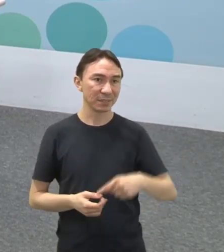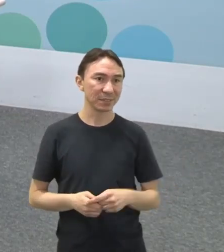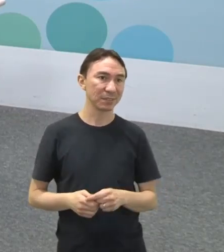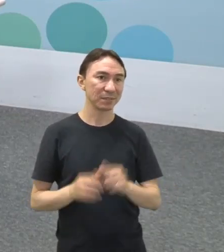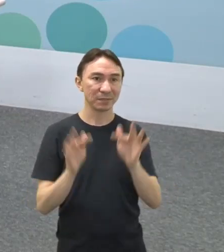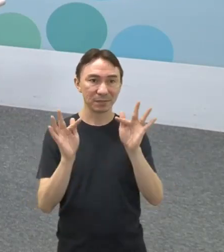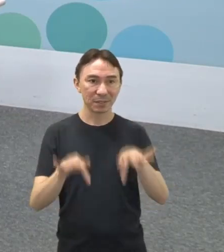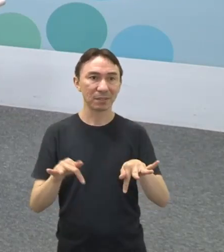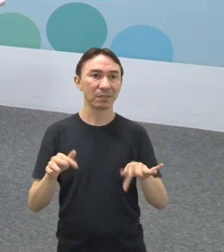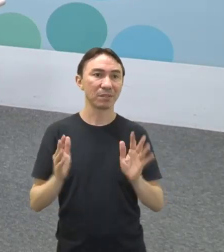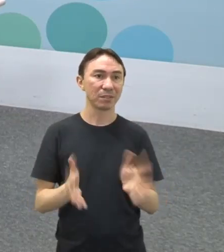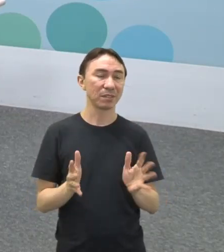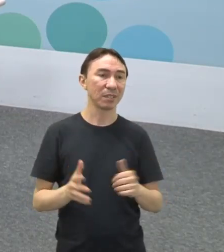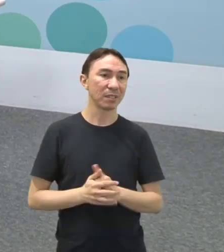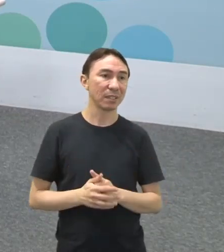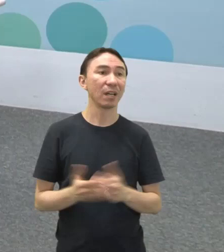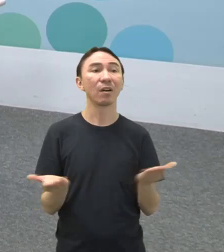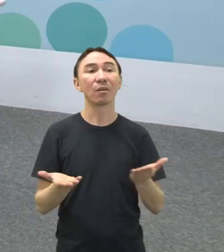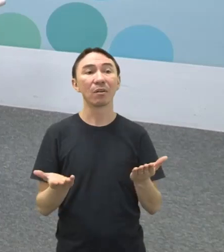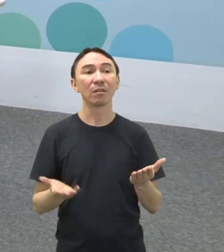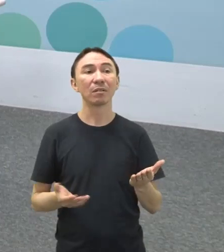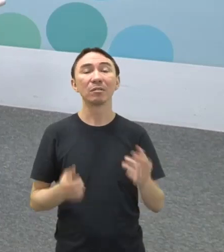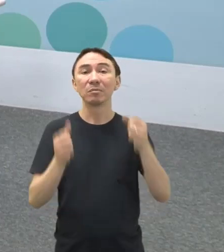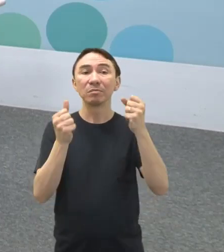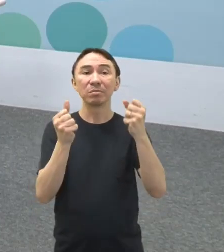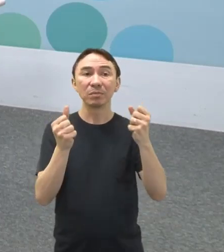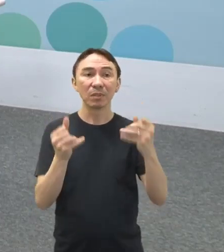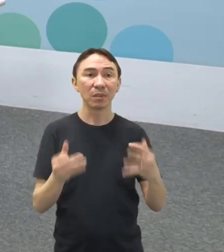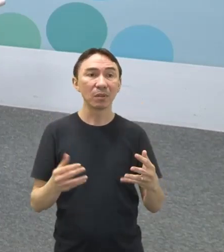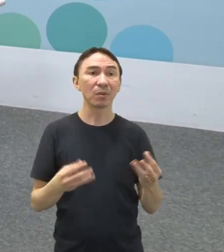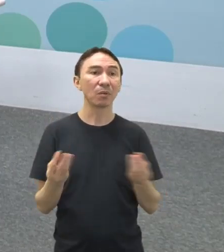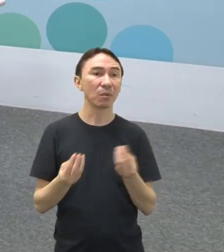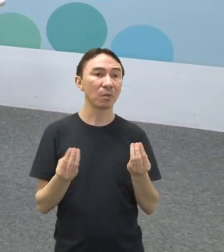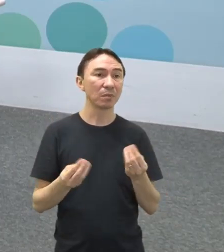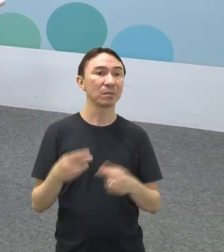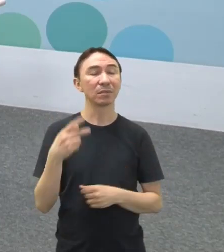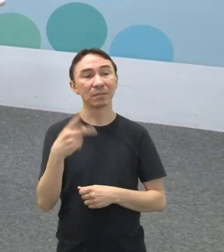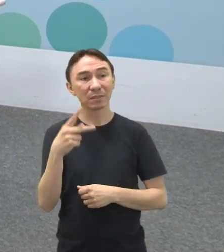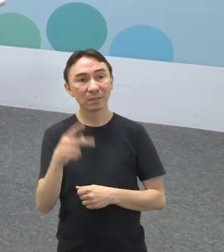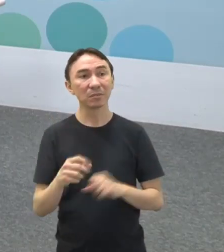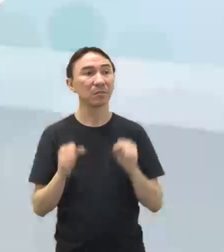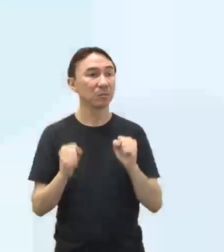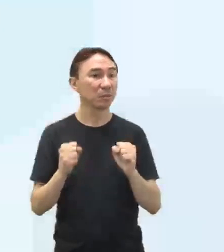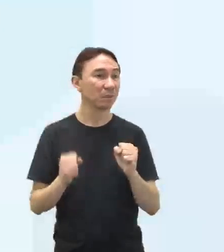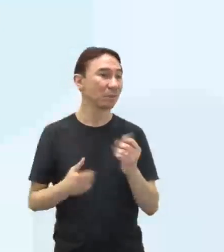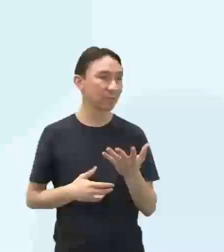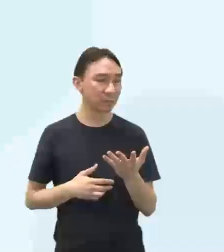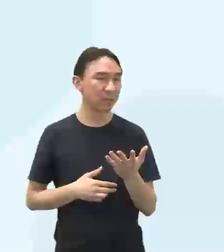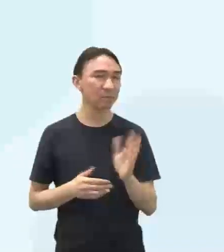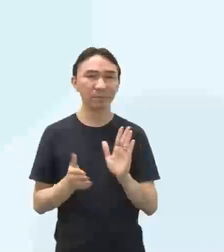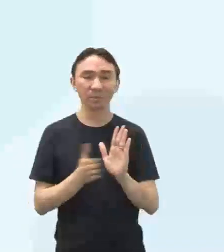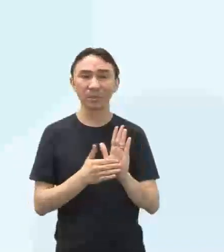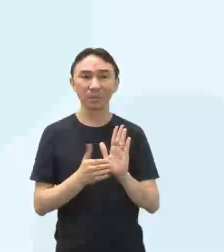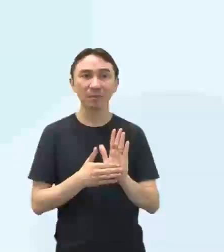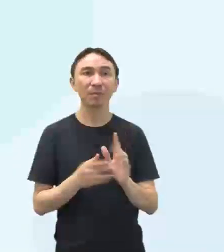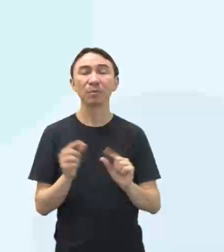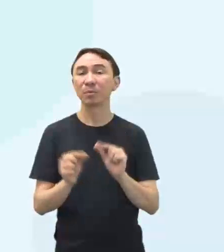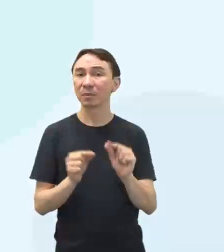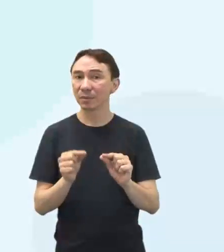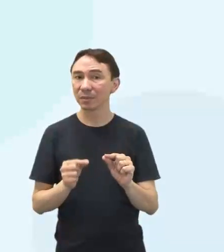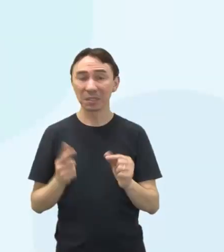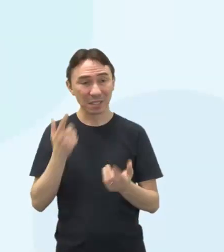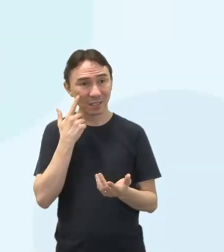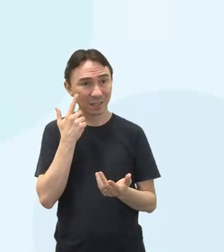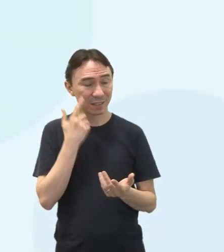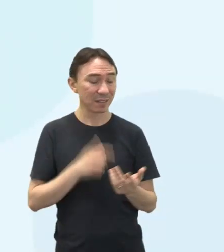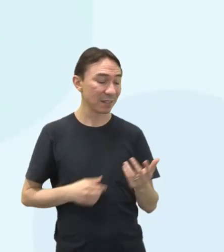né então a gente vai comentar um pouco sobre como vocês podem propor os deslocamentos entre as áreas na